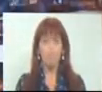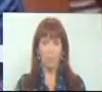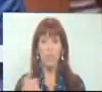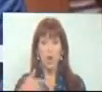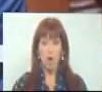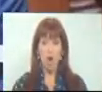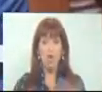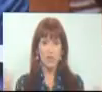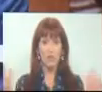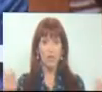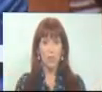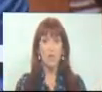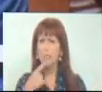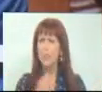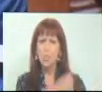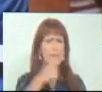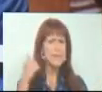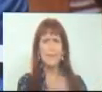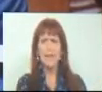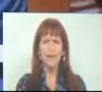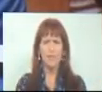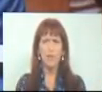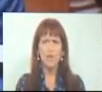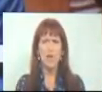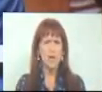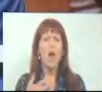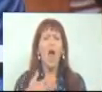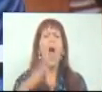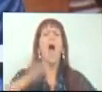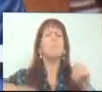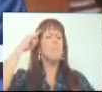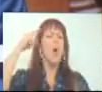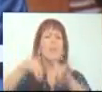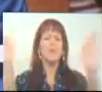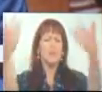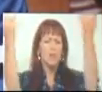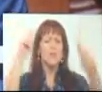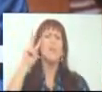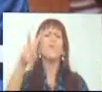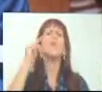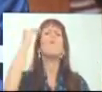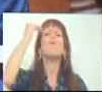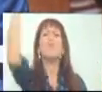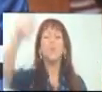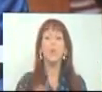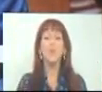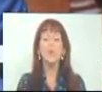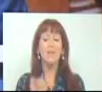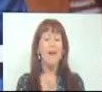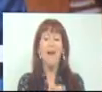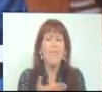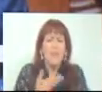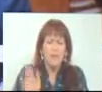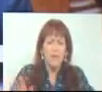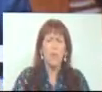É isso que estamos a fazer com grandes sacrifícios, sem pretensões eleitoralistas e com visão para um futuro sem as amarras de uma